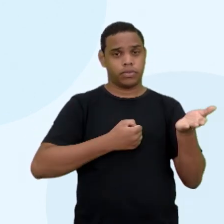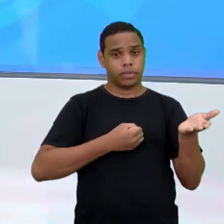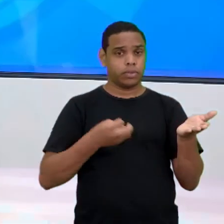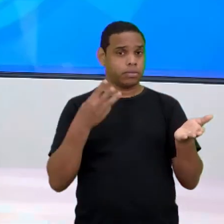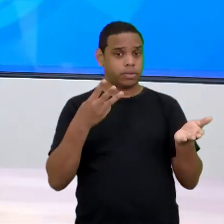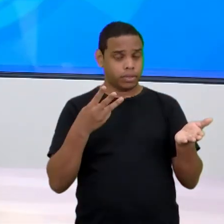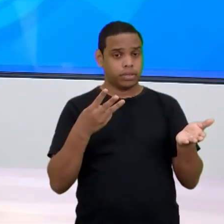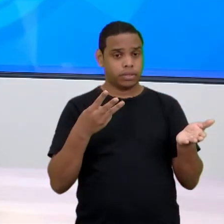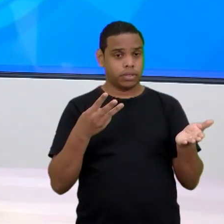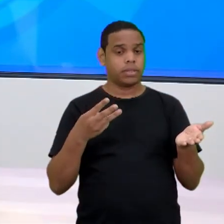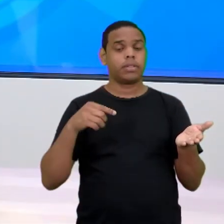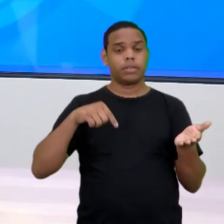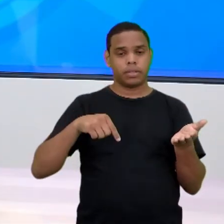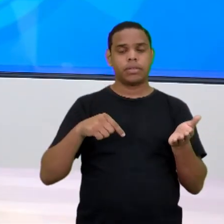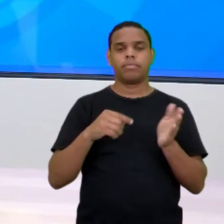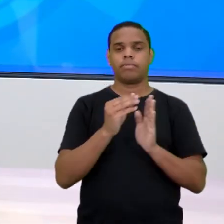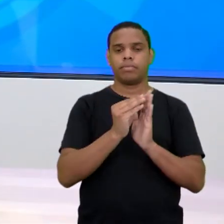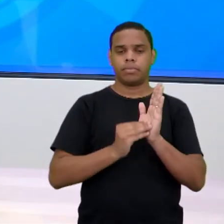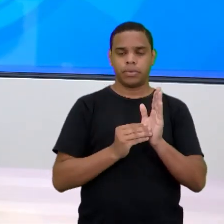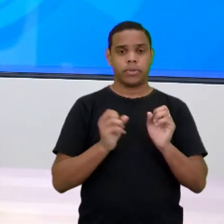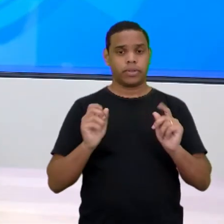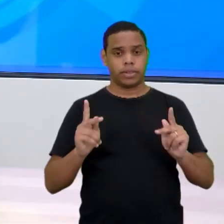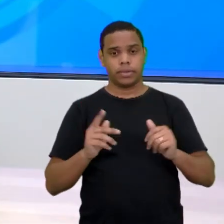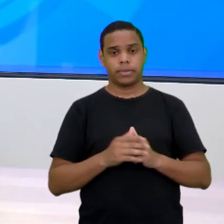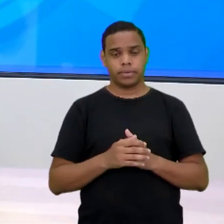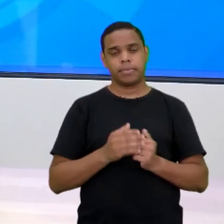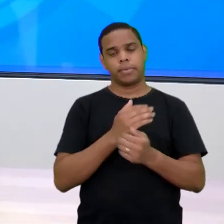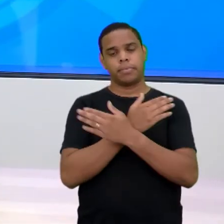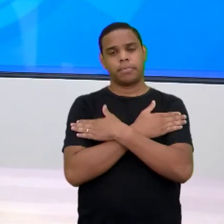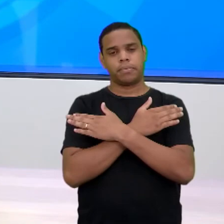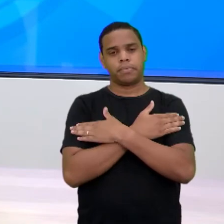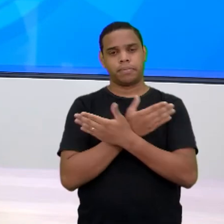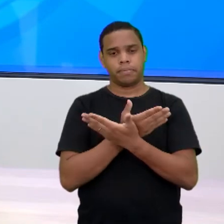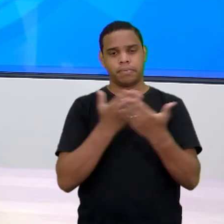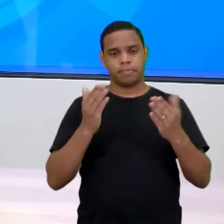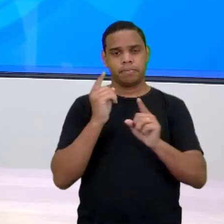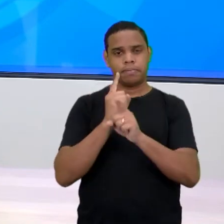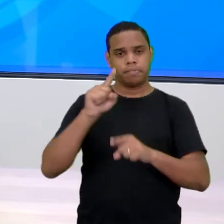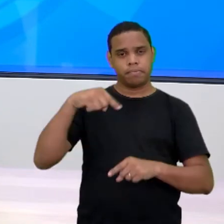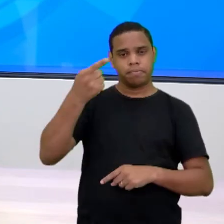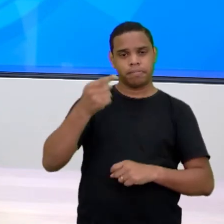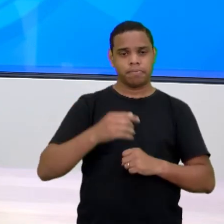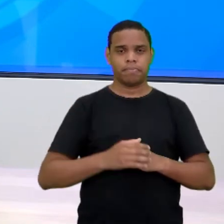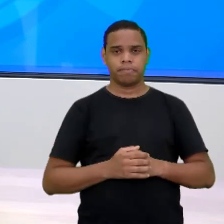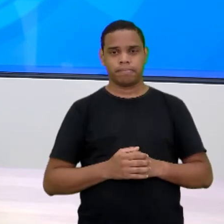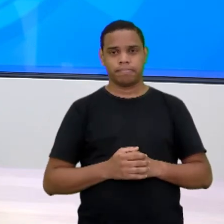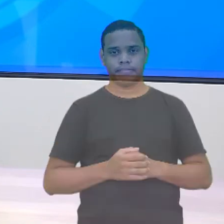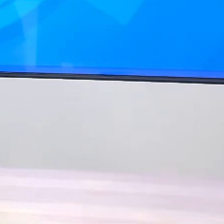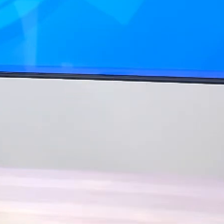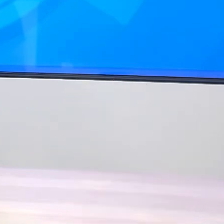3 deste componente, certo? Um forte abraço a todos e até a próxima.